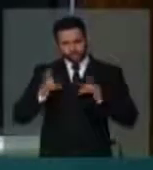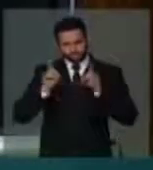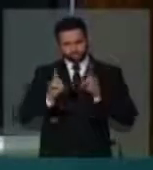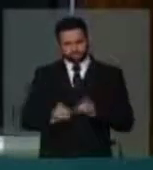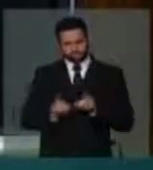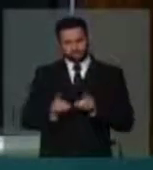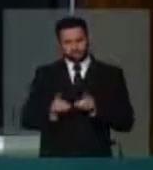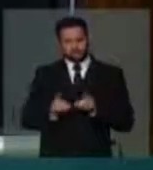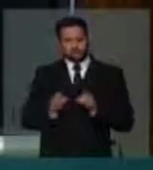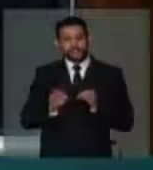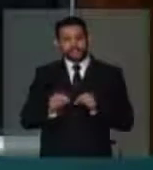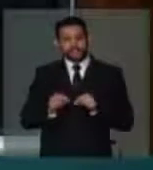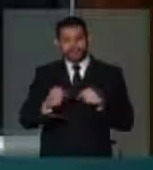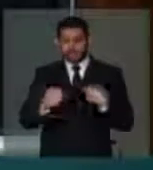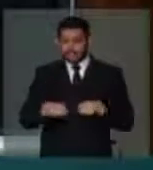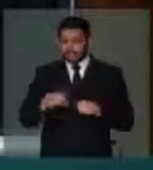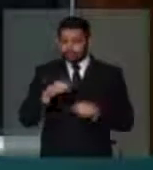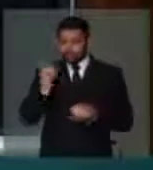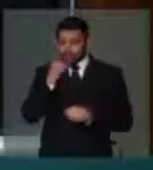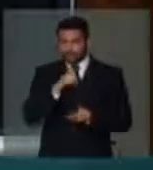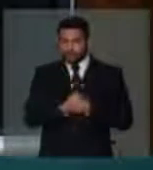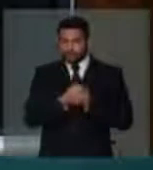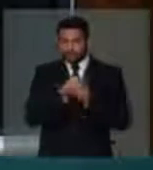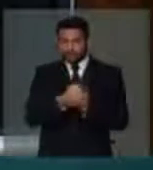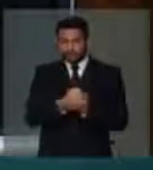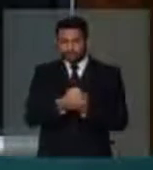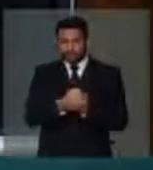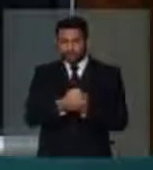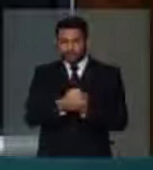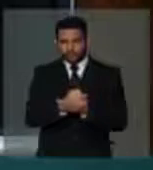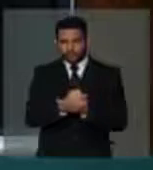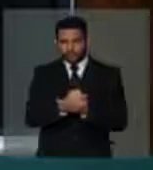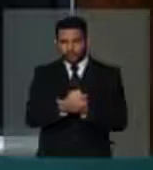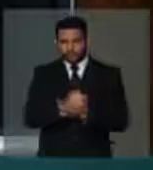determinado, que com certeza contará com o nosso apoio.